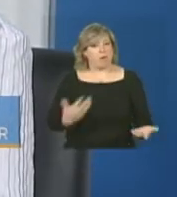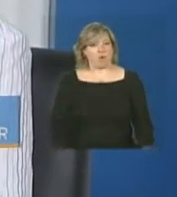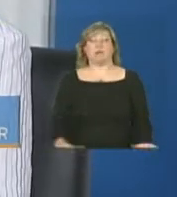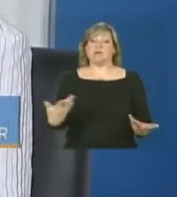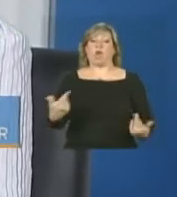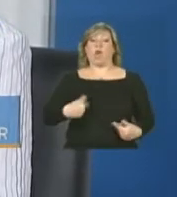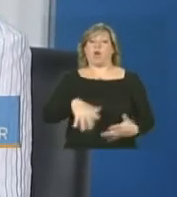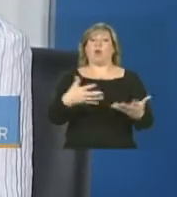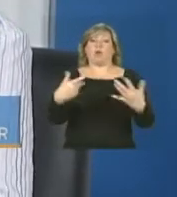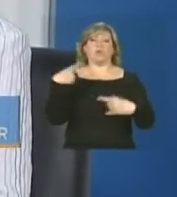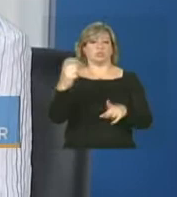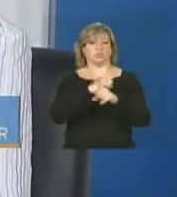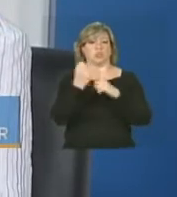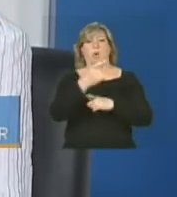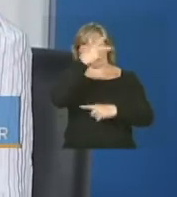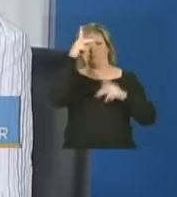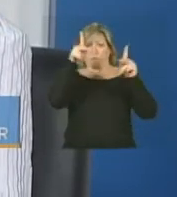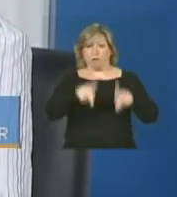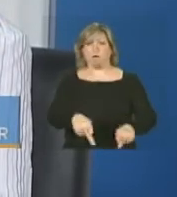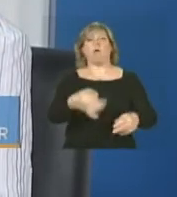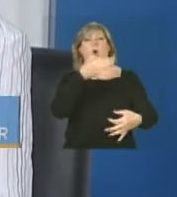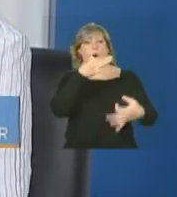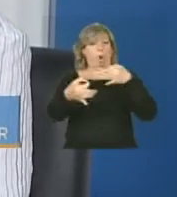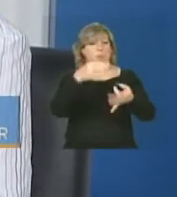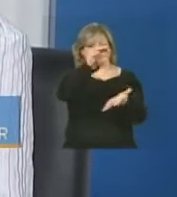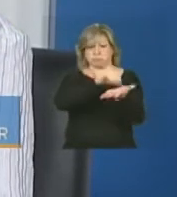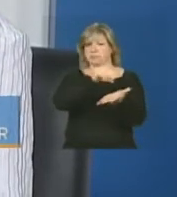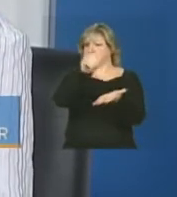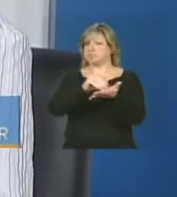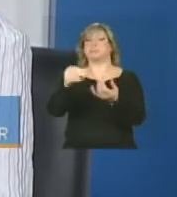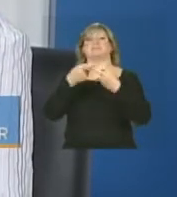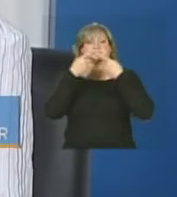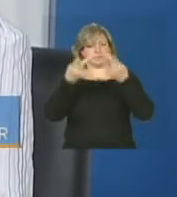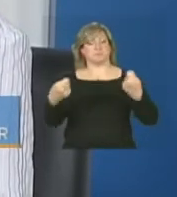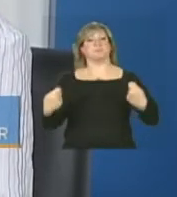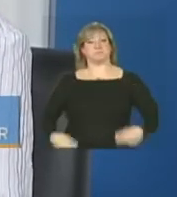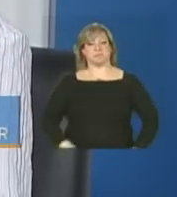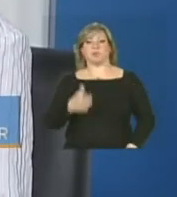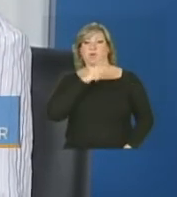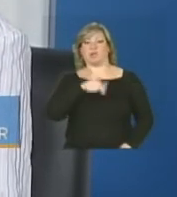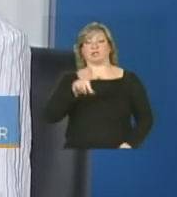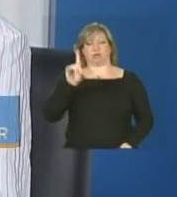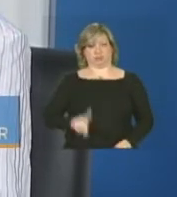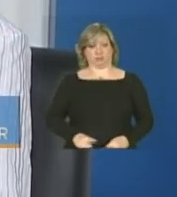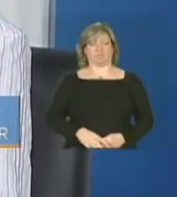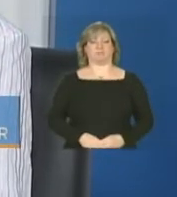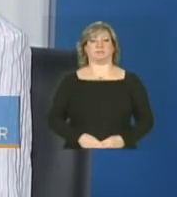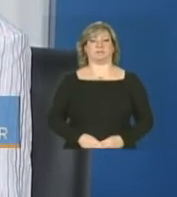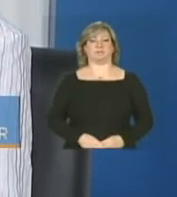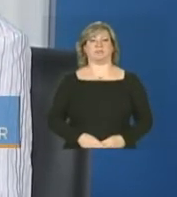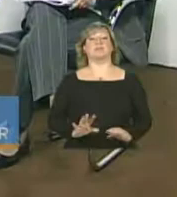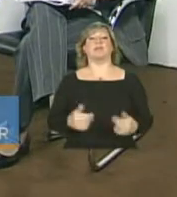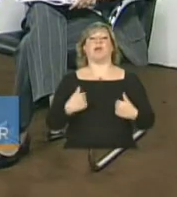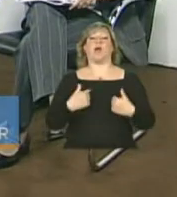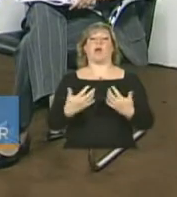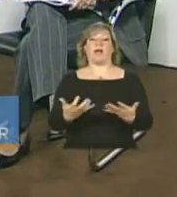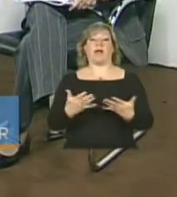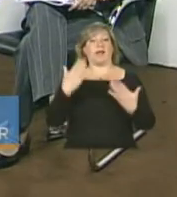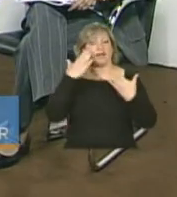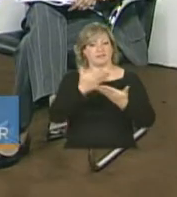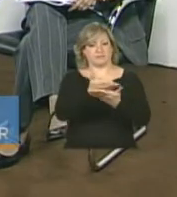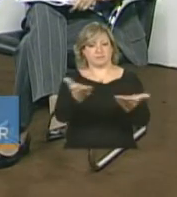contamos com a sociedade civil, contamos com estados e municípios para a efetivação desse direito. Eu quero agradecer vocês